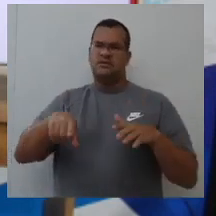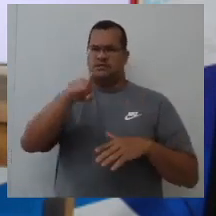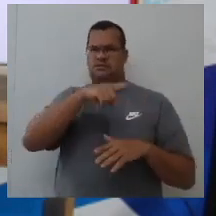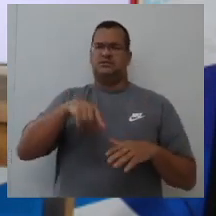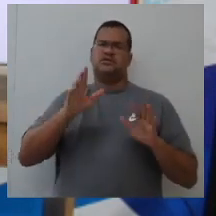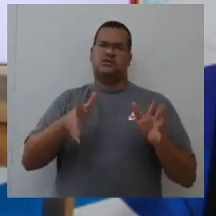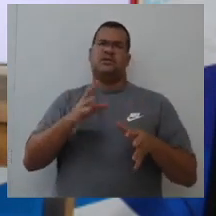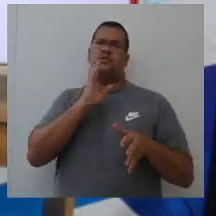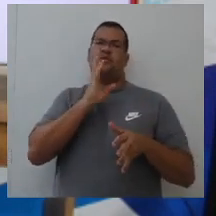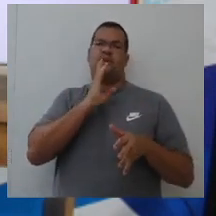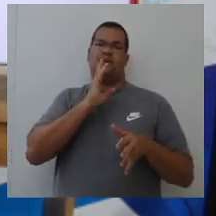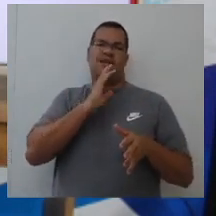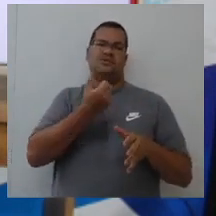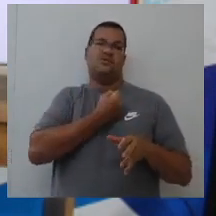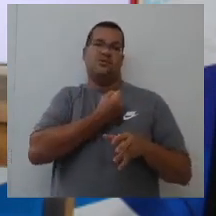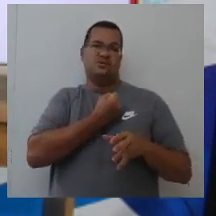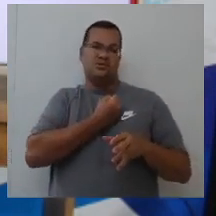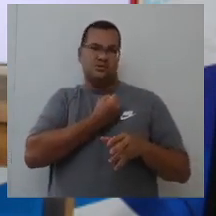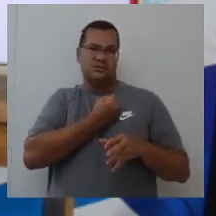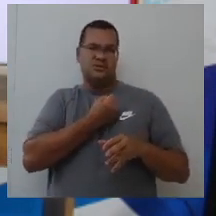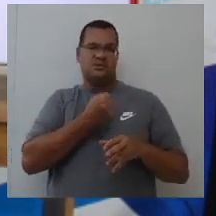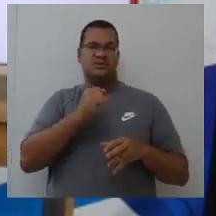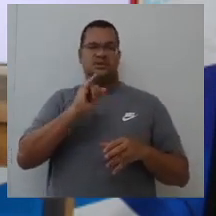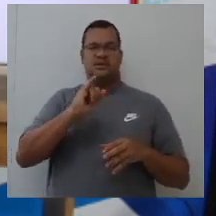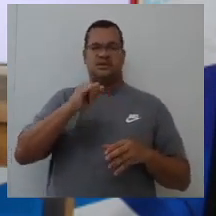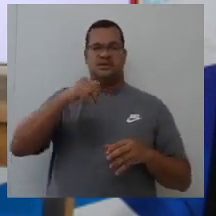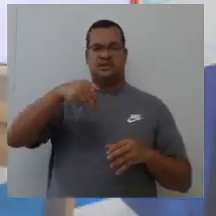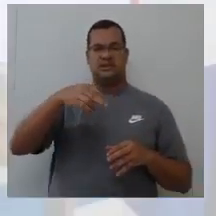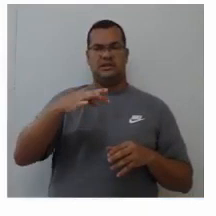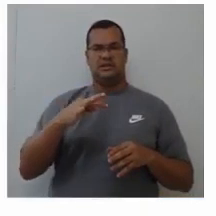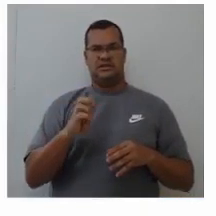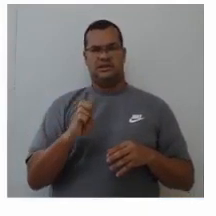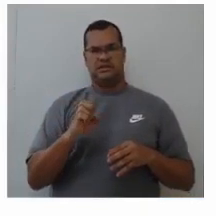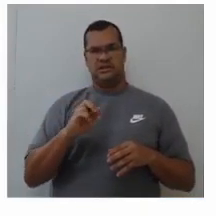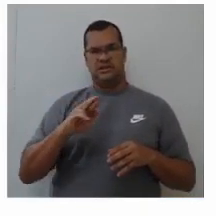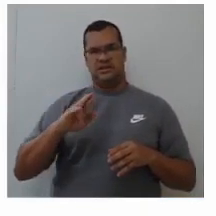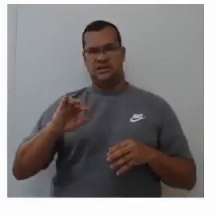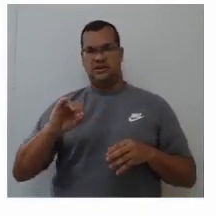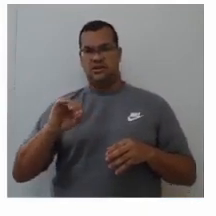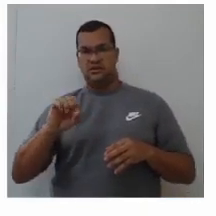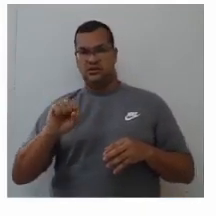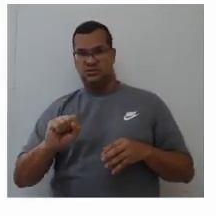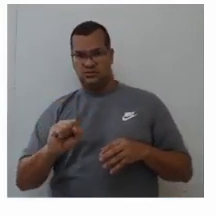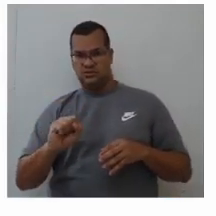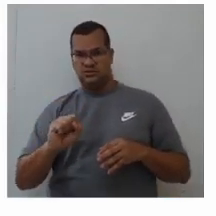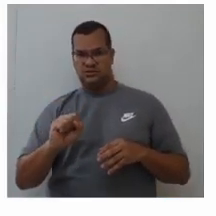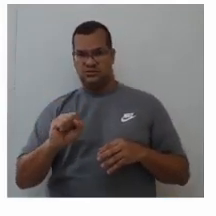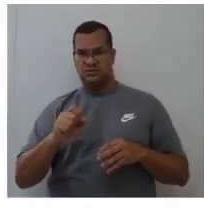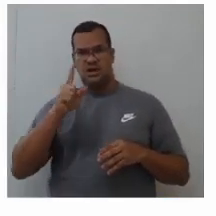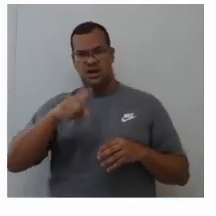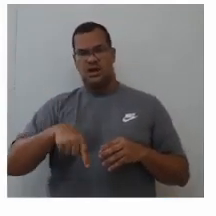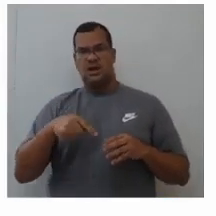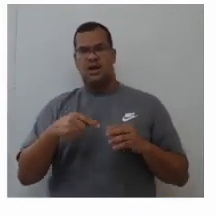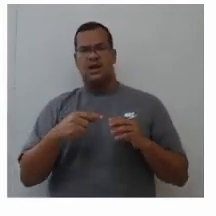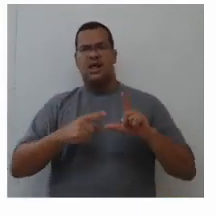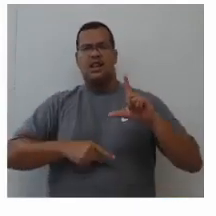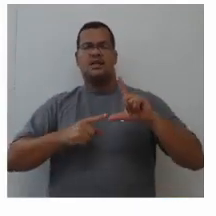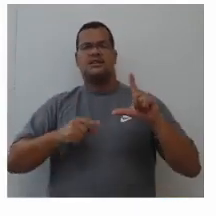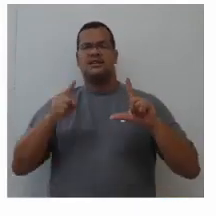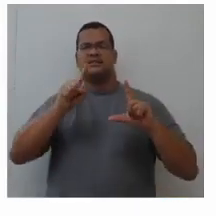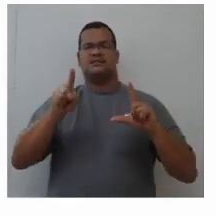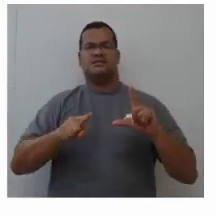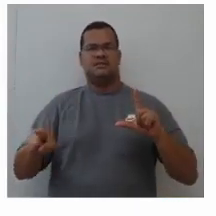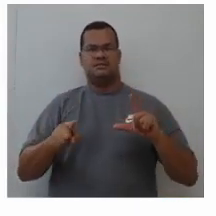você conhece o conjunto dos números inteiros representados, então, pela letra Z. E